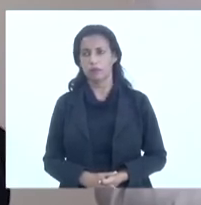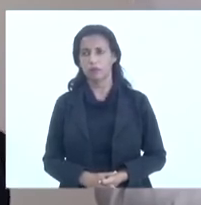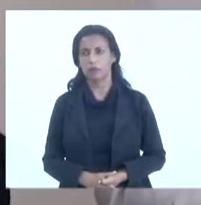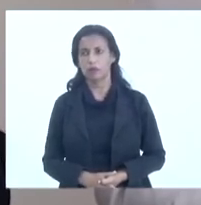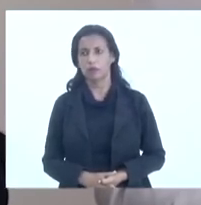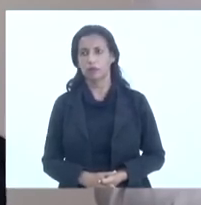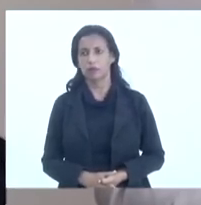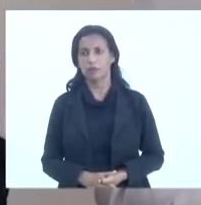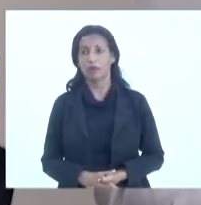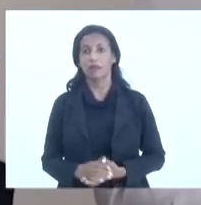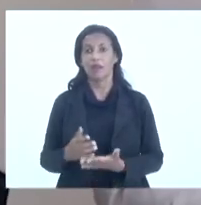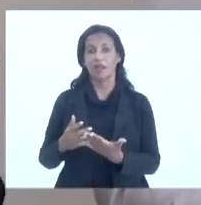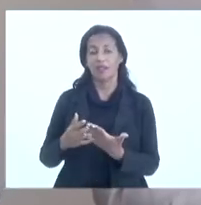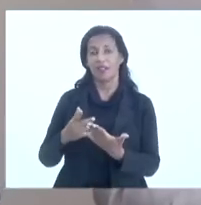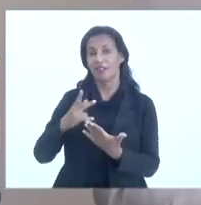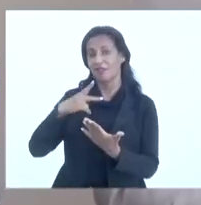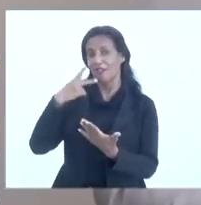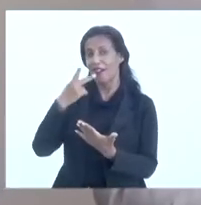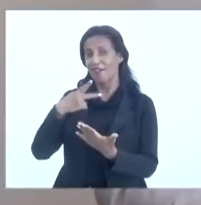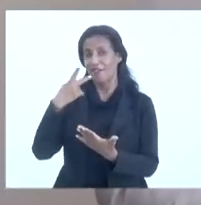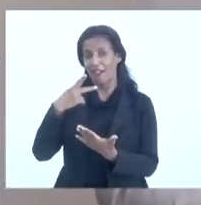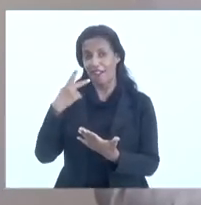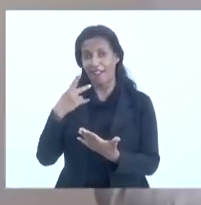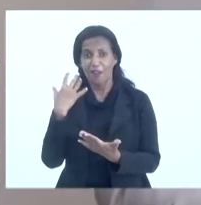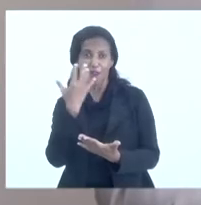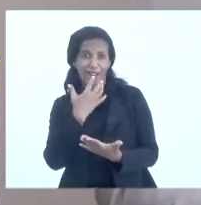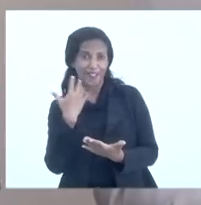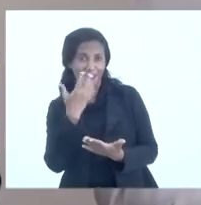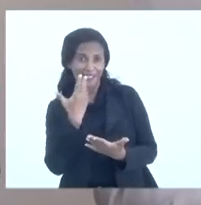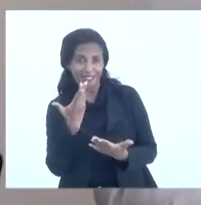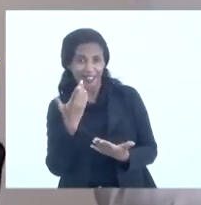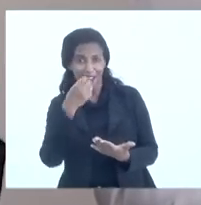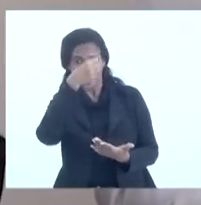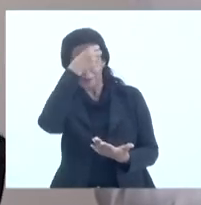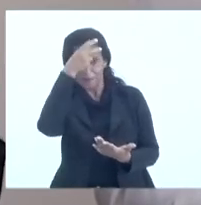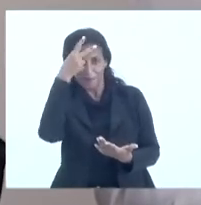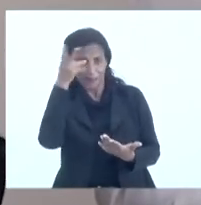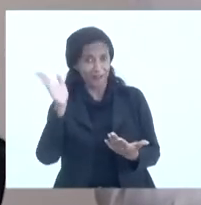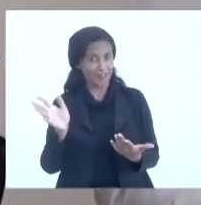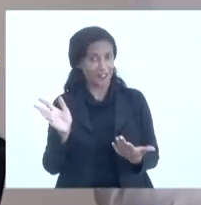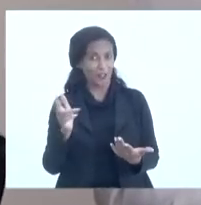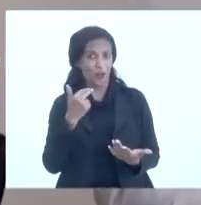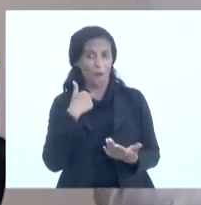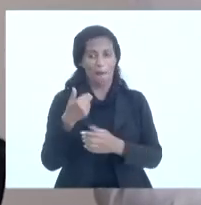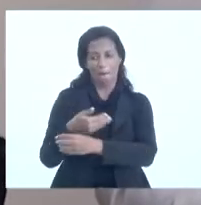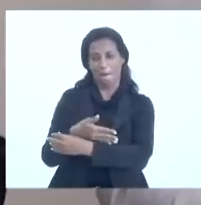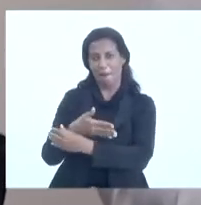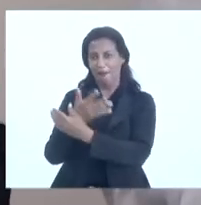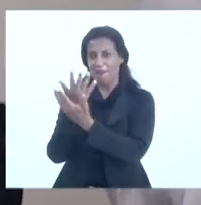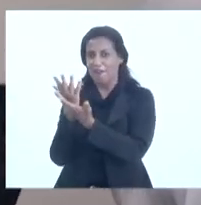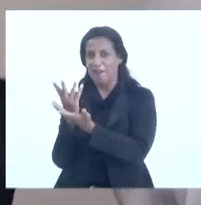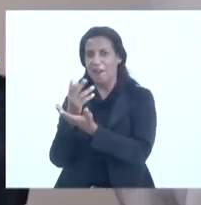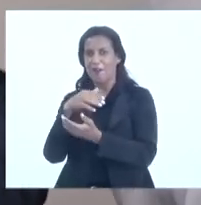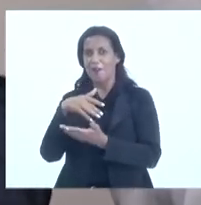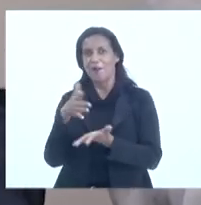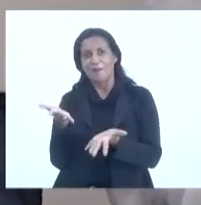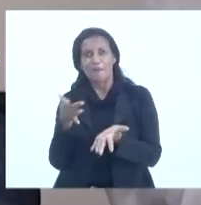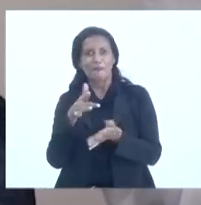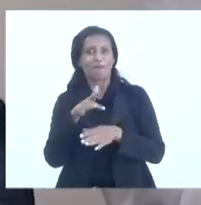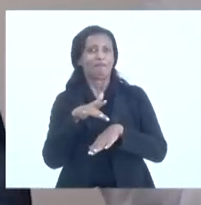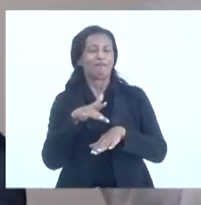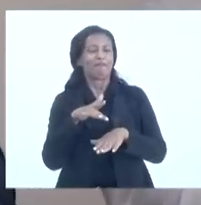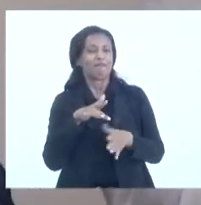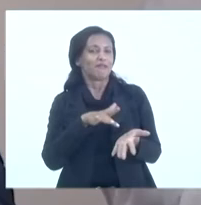Vai cantar ou vai falar o nosso prefeito de Pinheiral, o Ednardo? Só não pode ser pavão misterioso, né? Vou só falar,